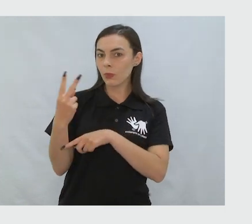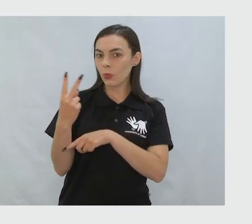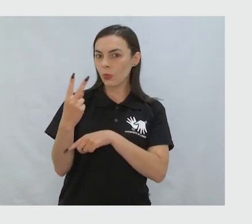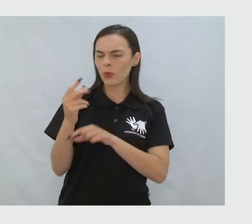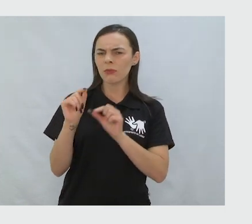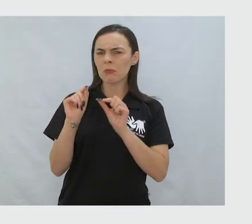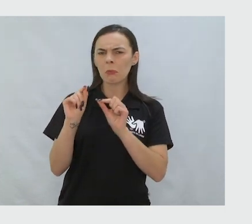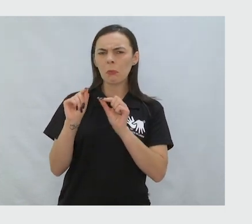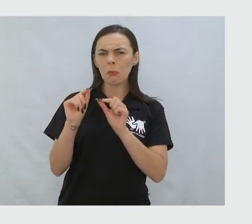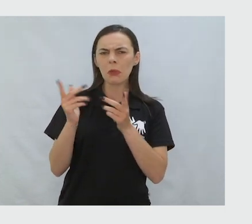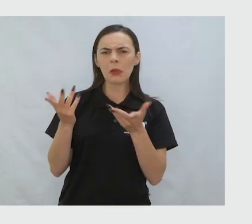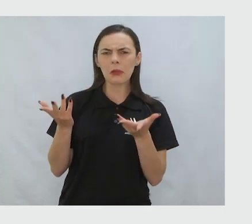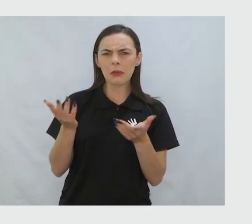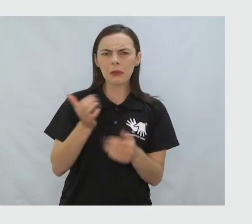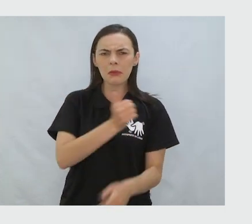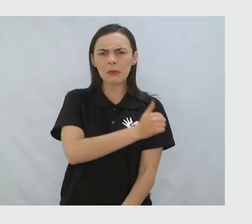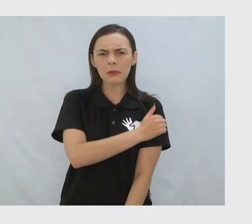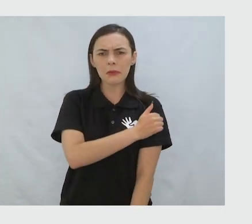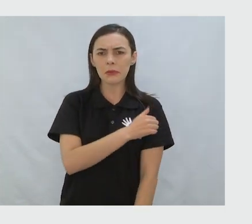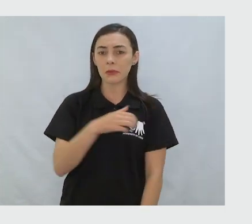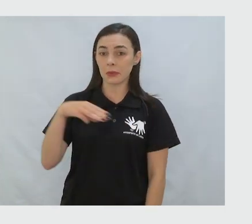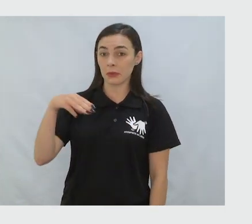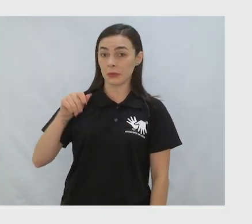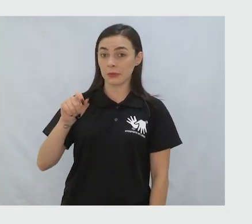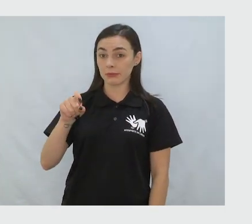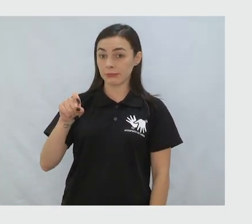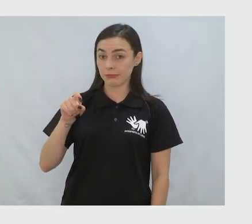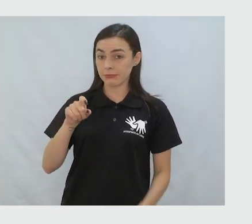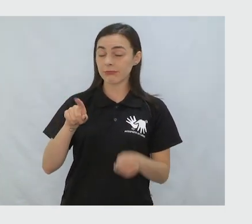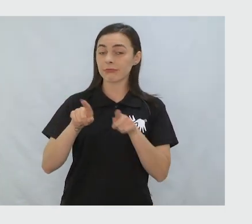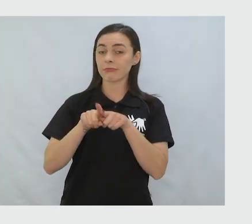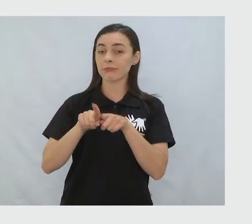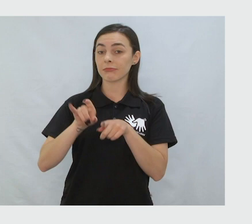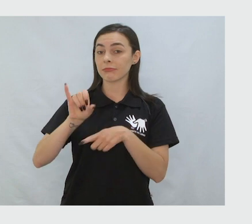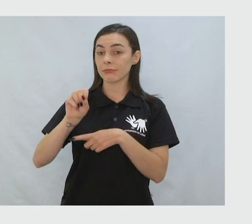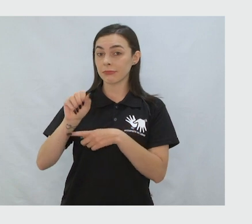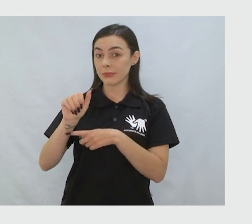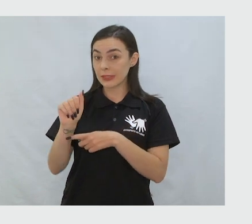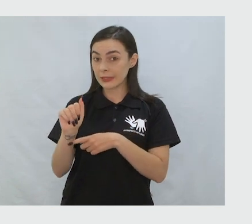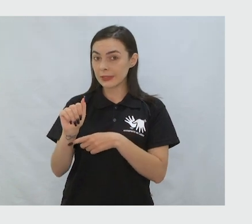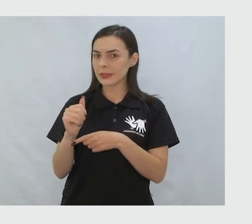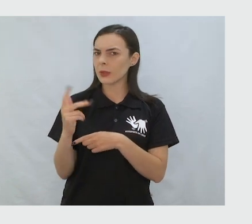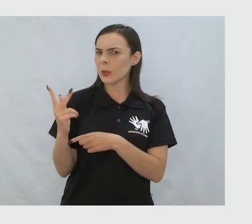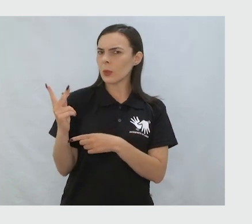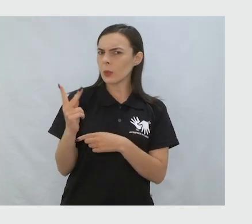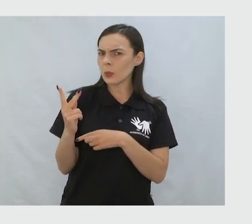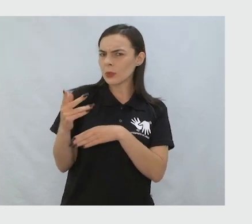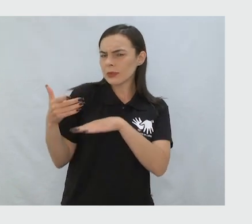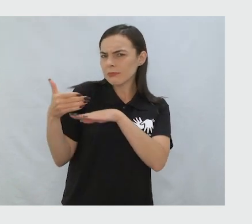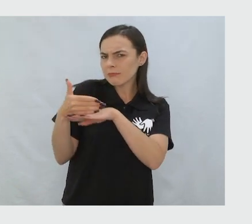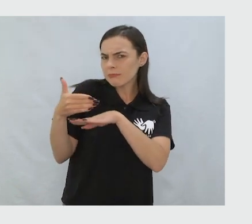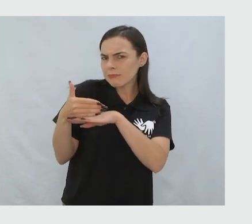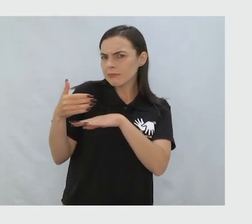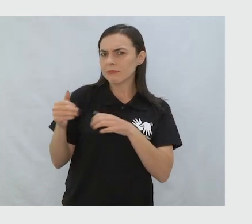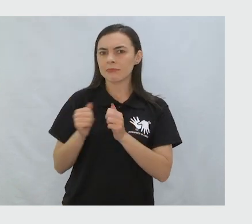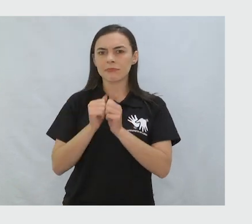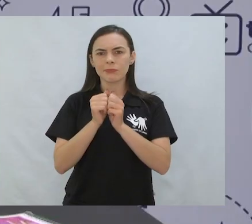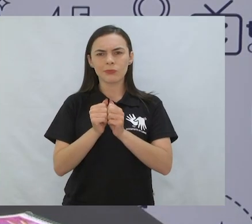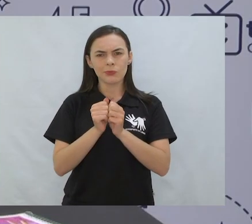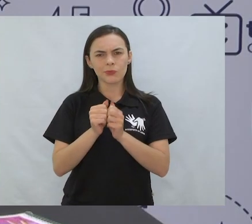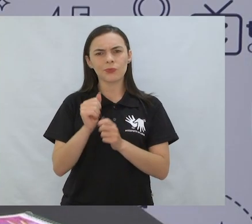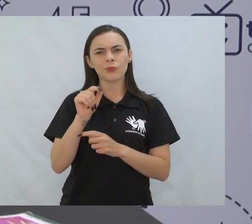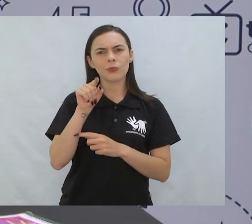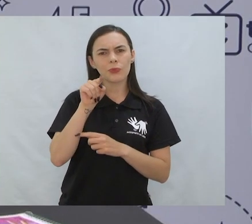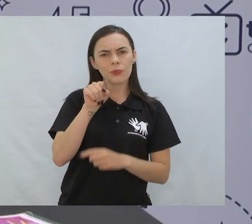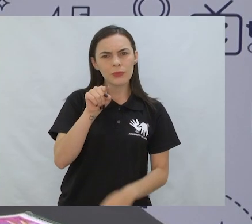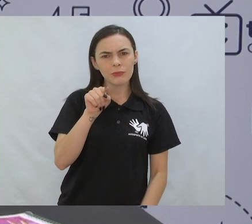para ficar conosco. Quem são esses estudantes? É o Max e a Isa. Hoje eles vieram para ficar